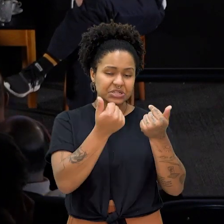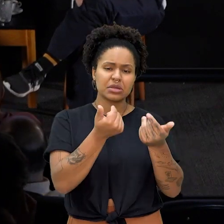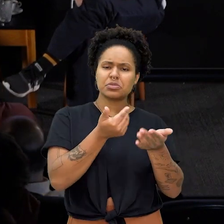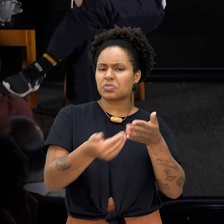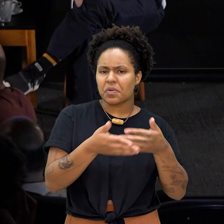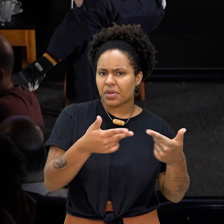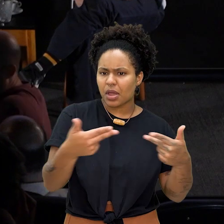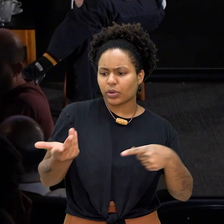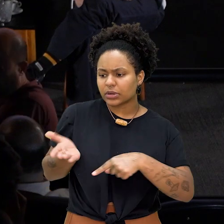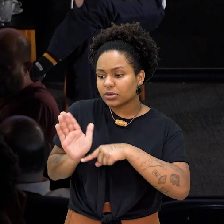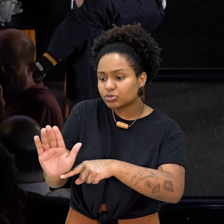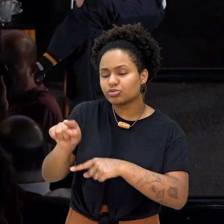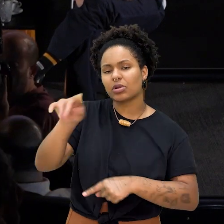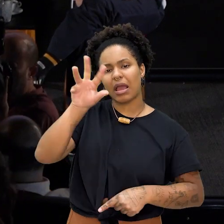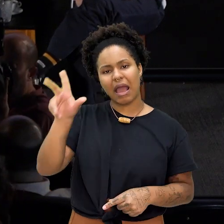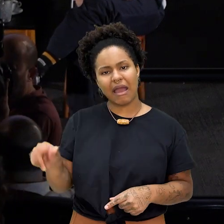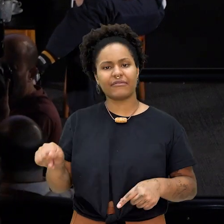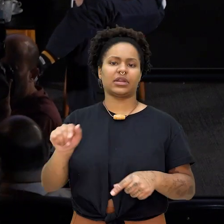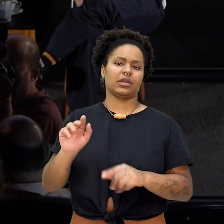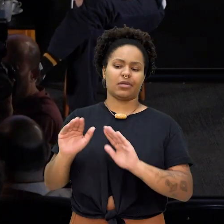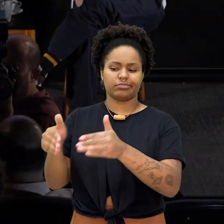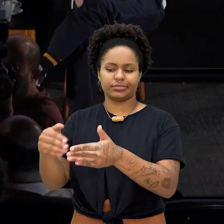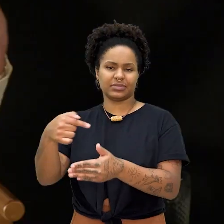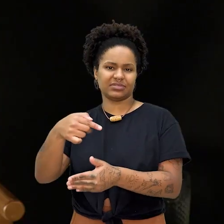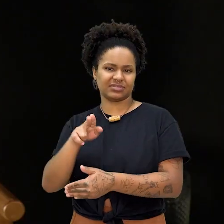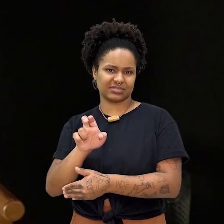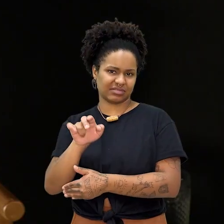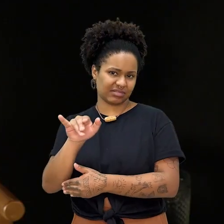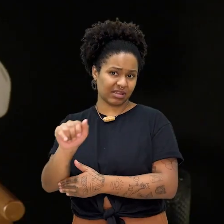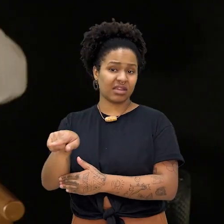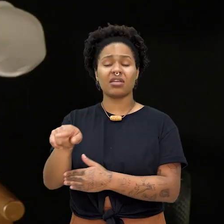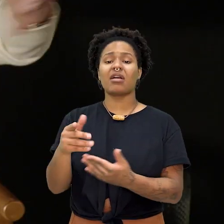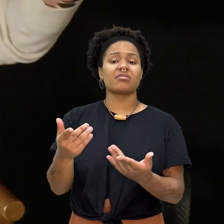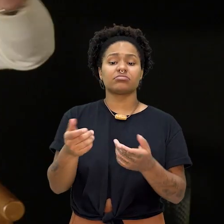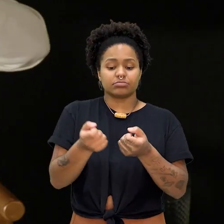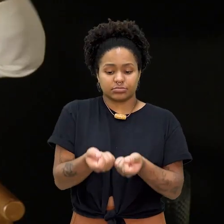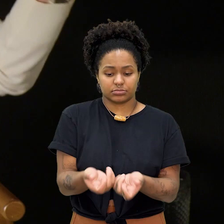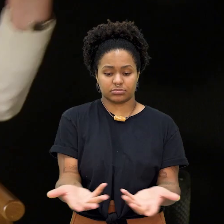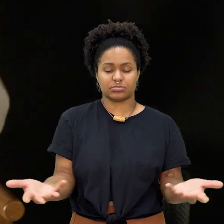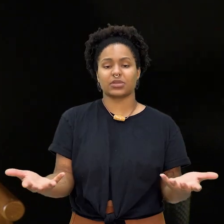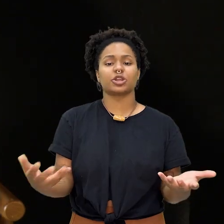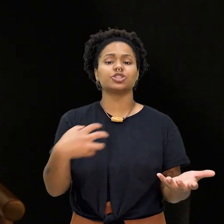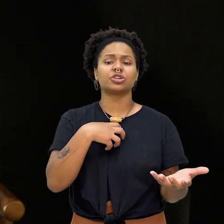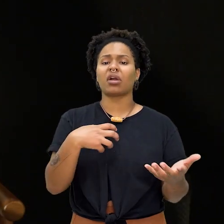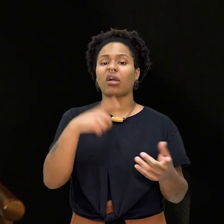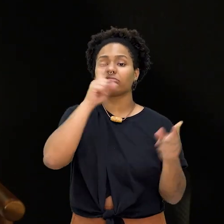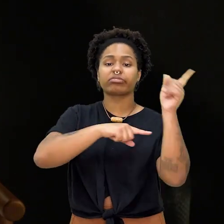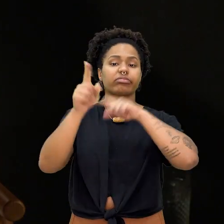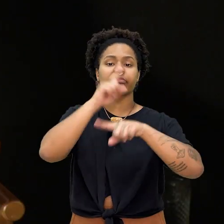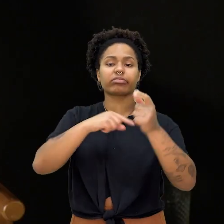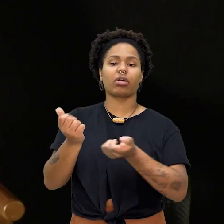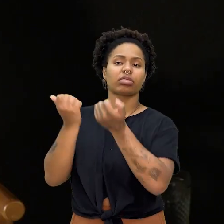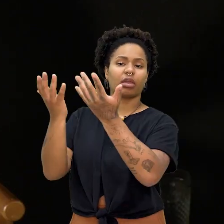qualquer benefício para a África ou para o Quênia, eles eram distribuídos de maneira